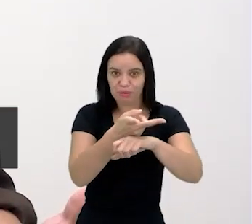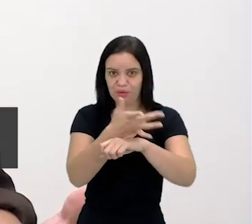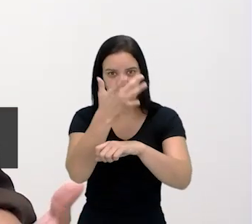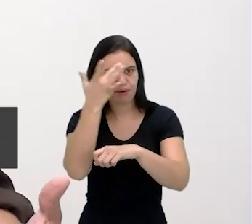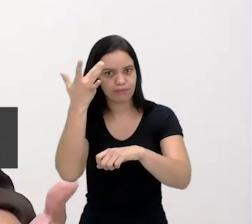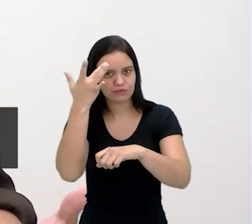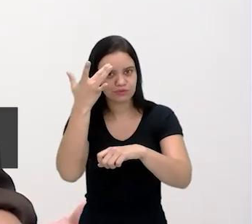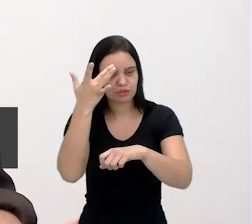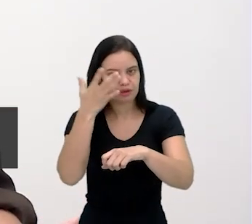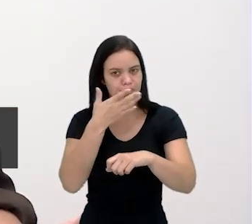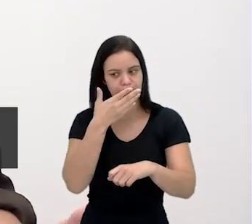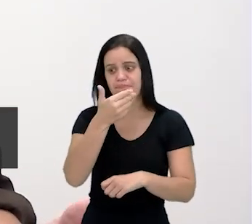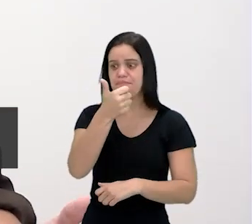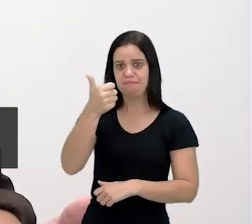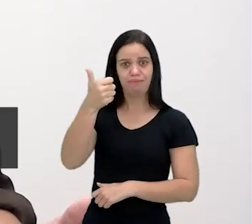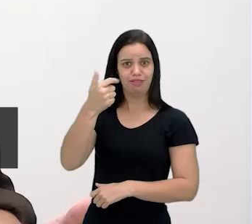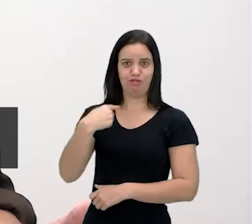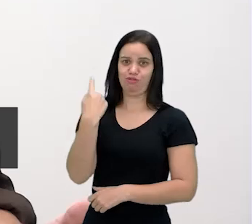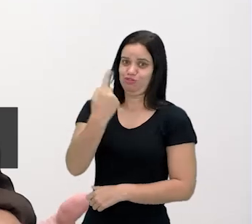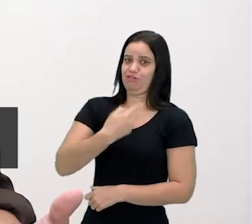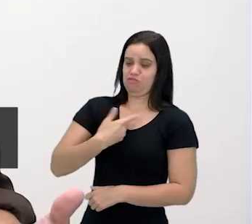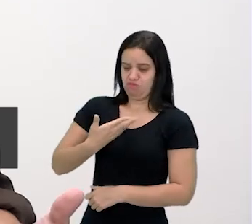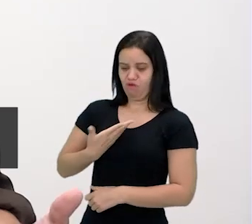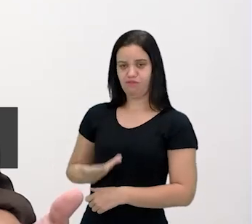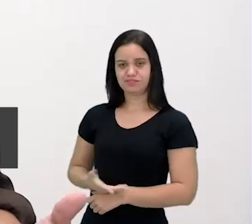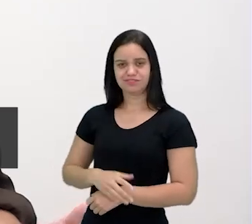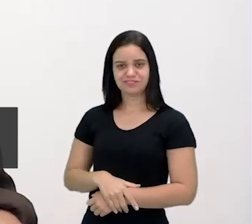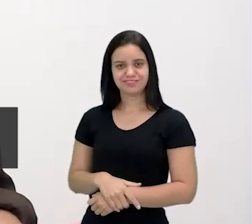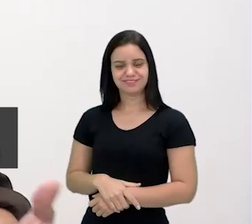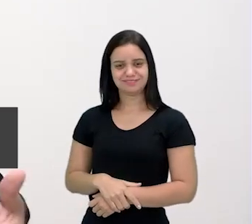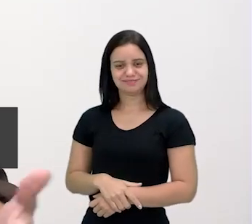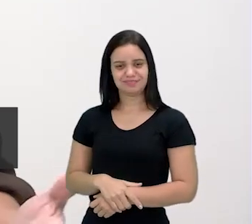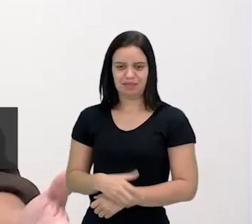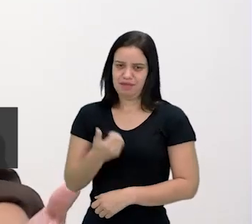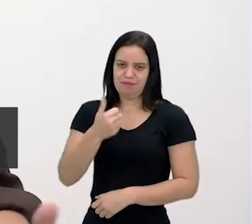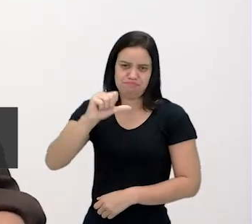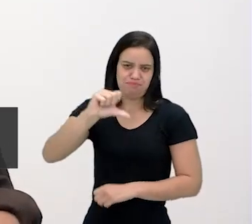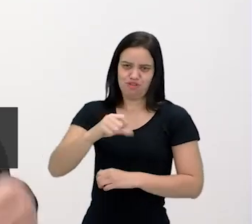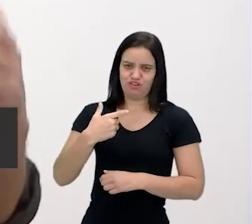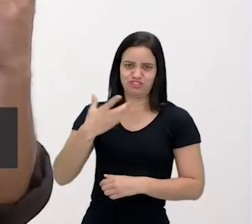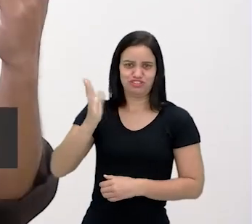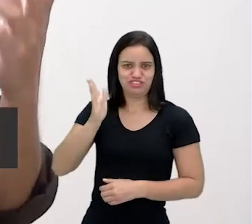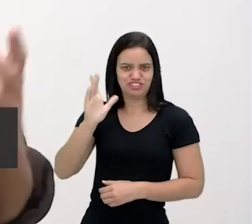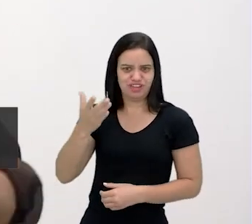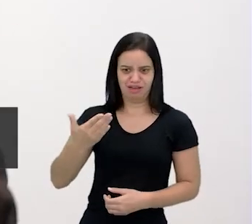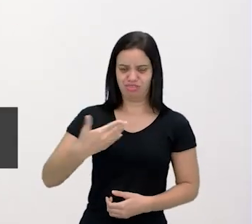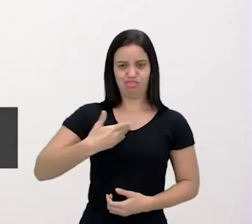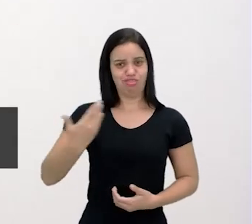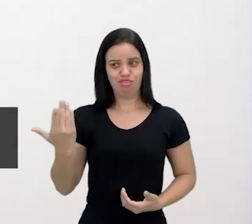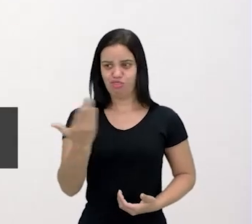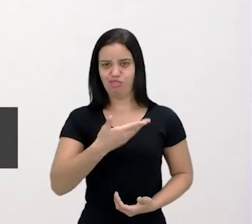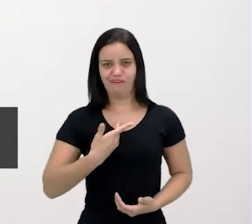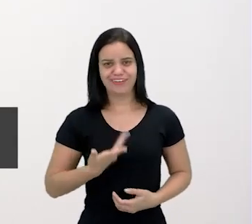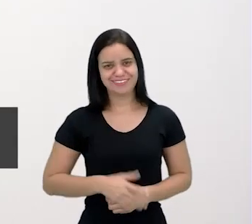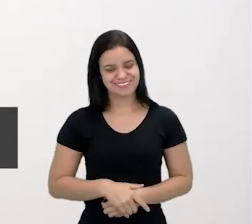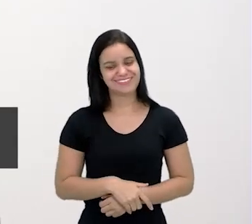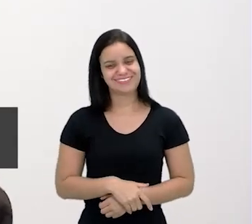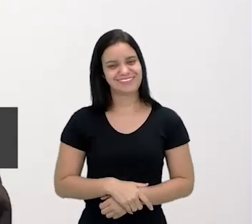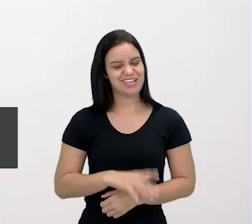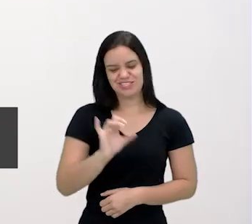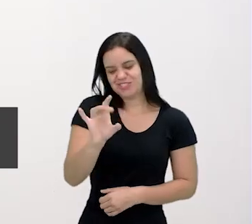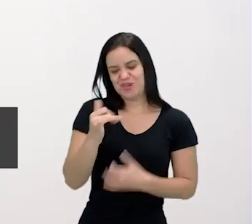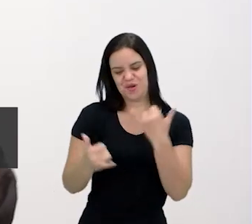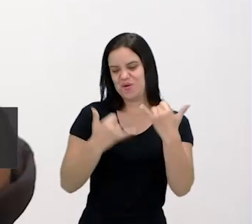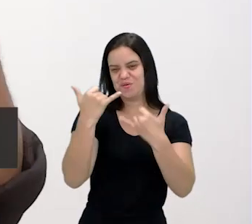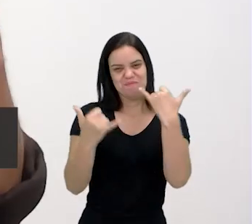alguém, pelo menos um pouco melhor do que nós, né? Pior já basta a gente, isso entre aspas, né? É uma